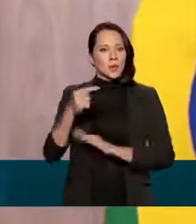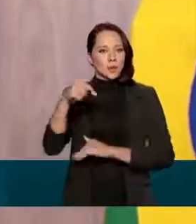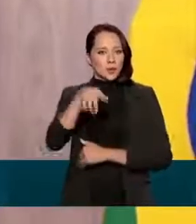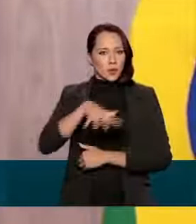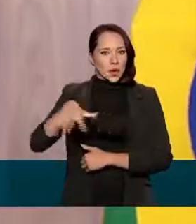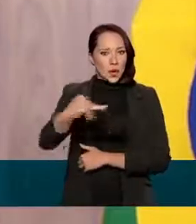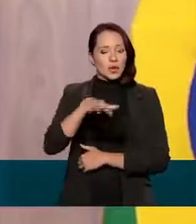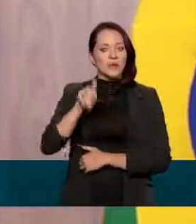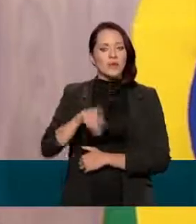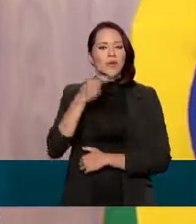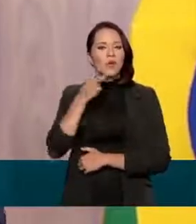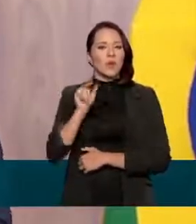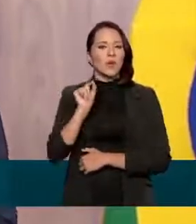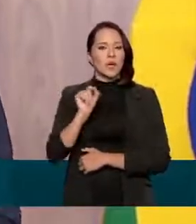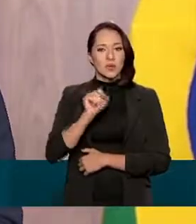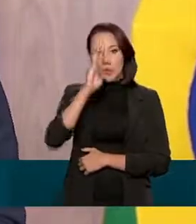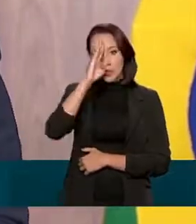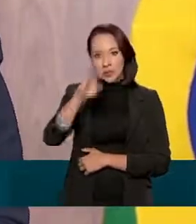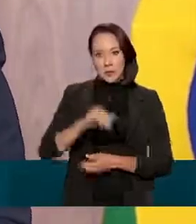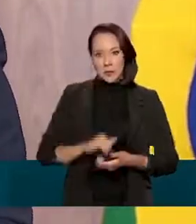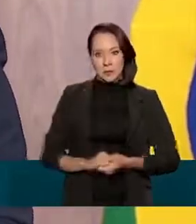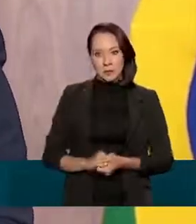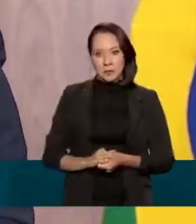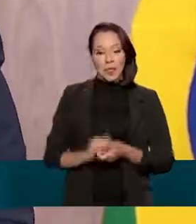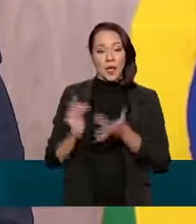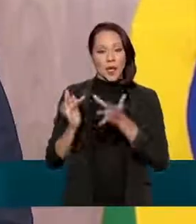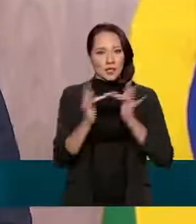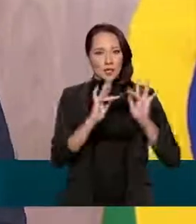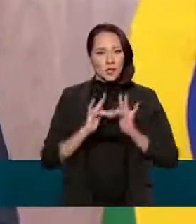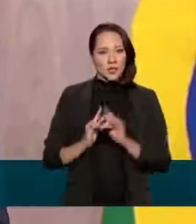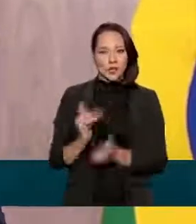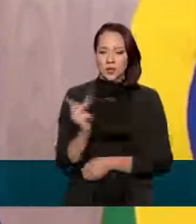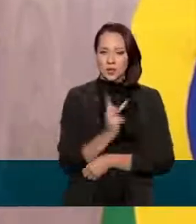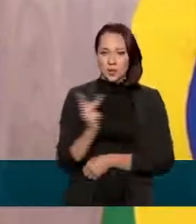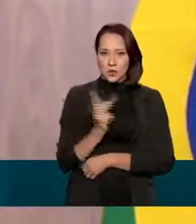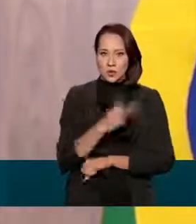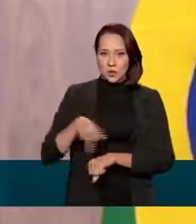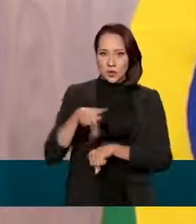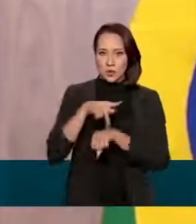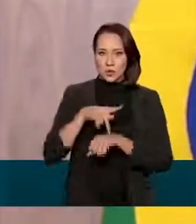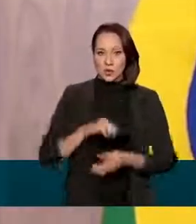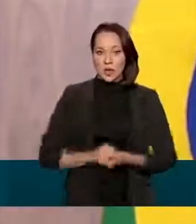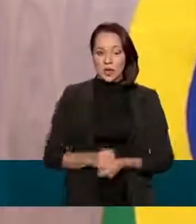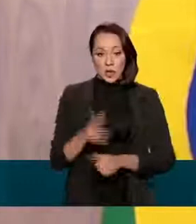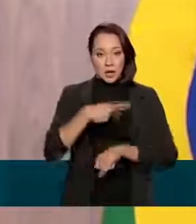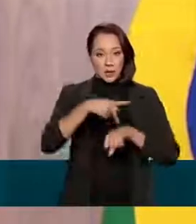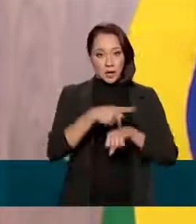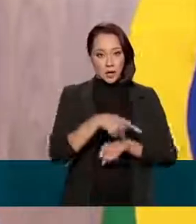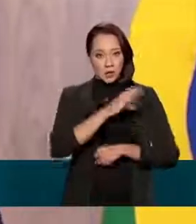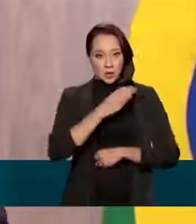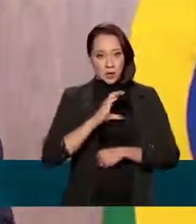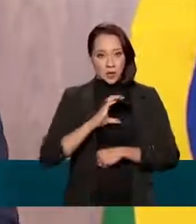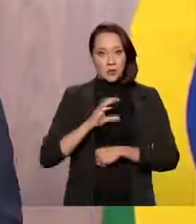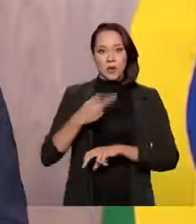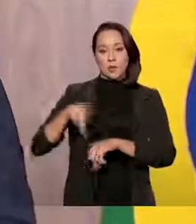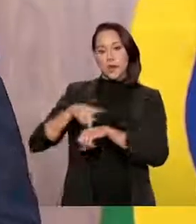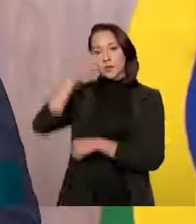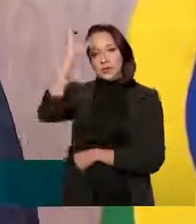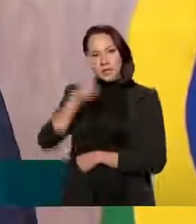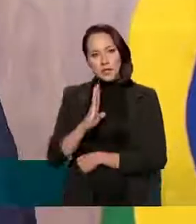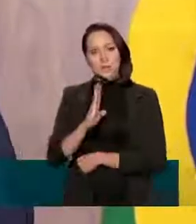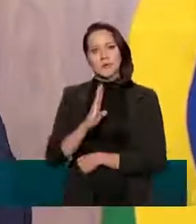eu quero esta carne é o seguinte persegui-la relacionais bilaterales entre Colômbia e Brasil